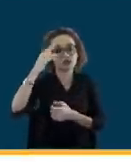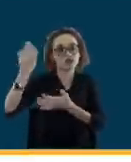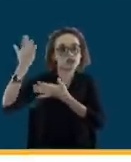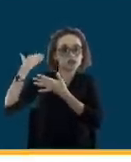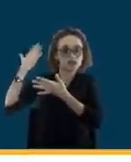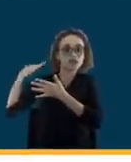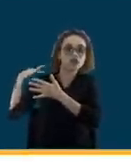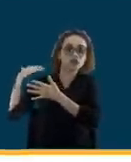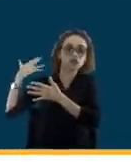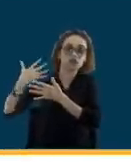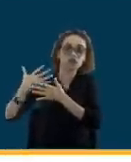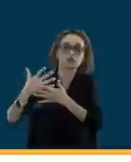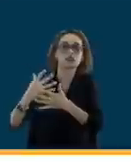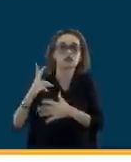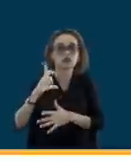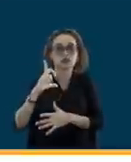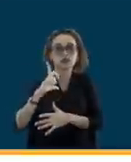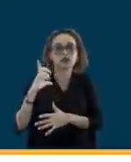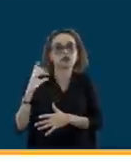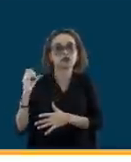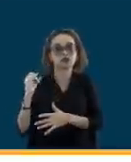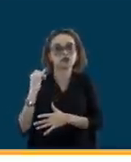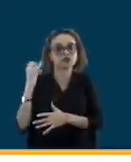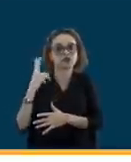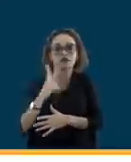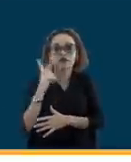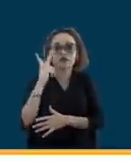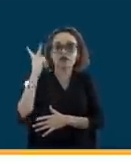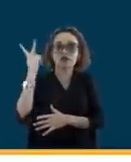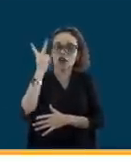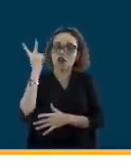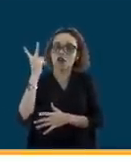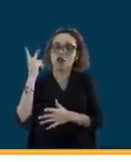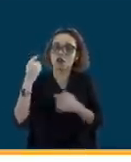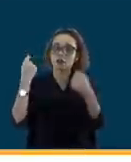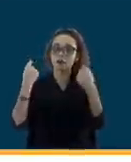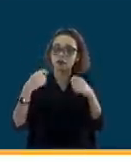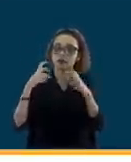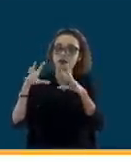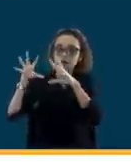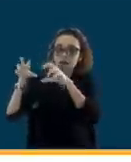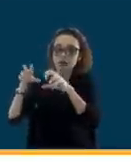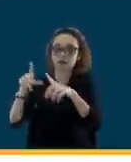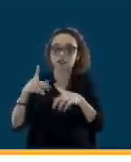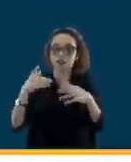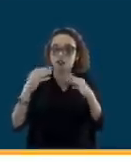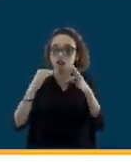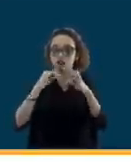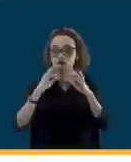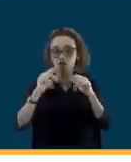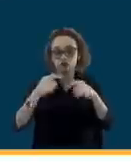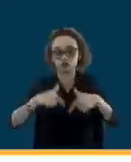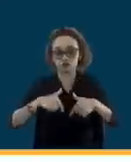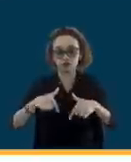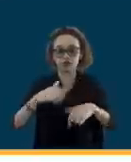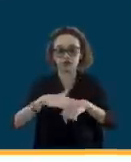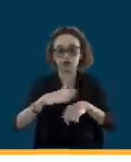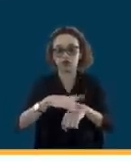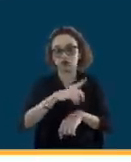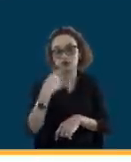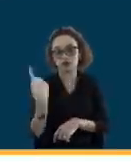riqueza imensa a ser, digamos, explorada em todas as manifestações nossas. Então, esse cabedal,